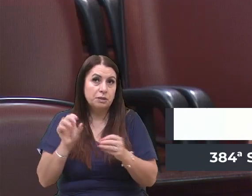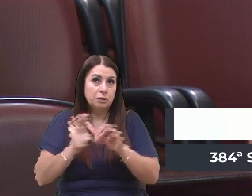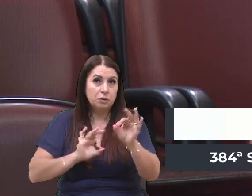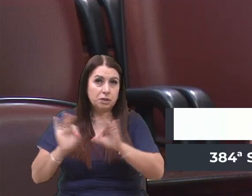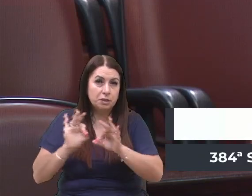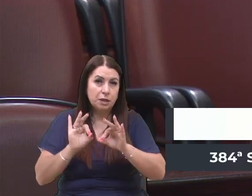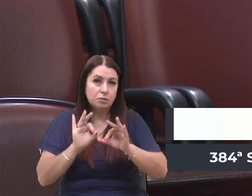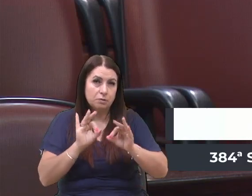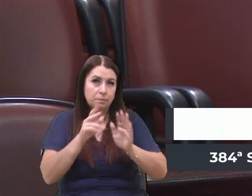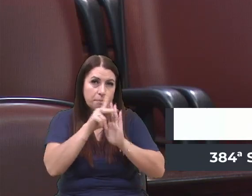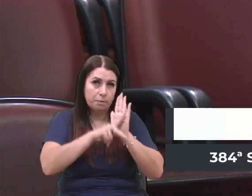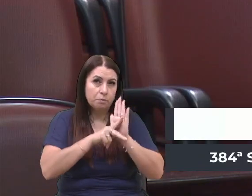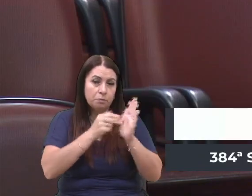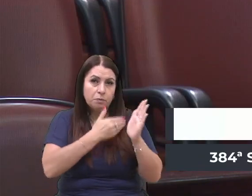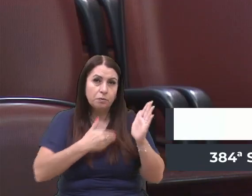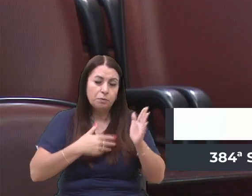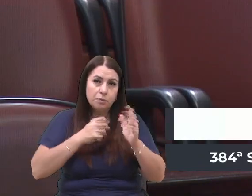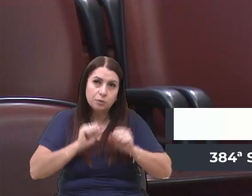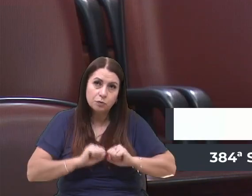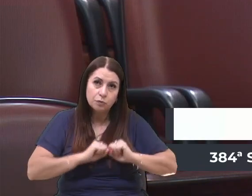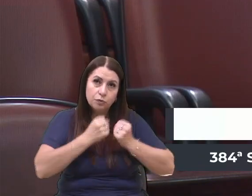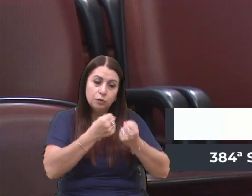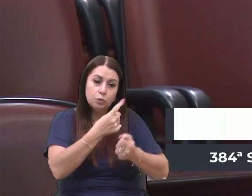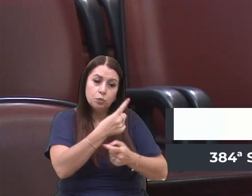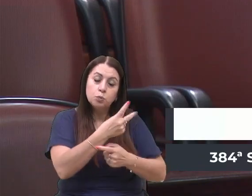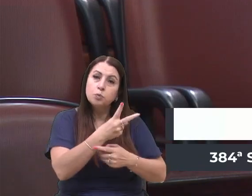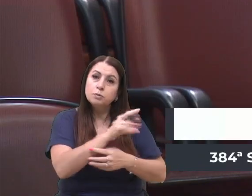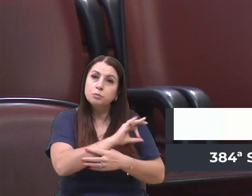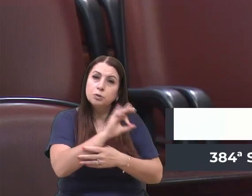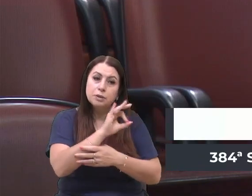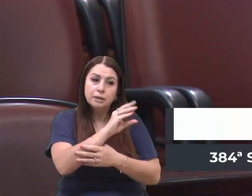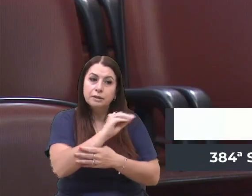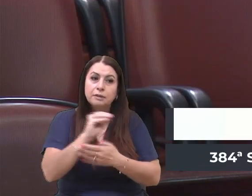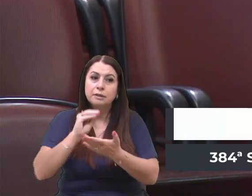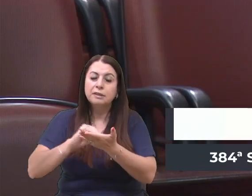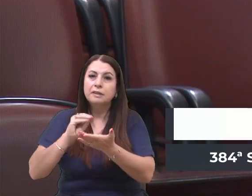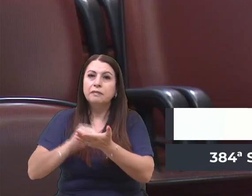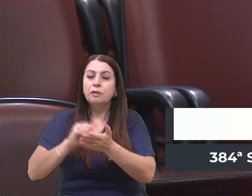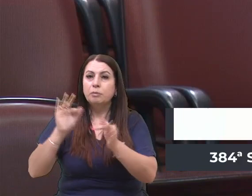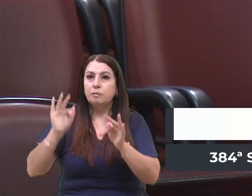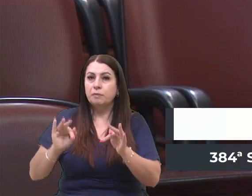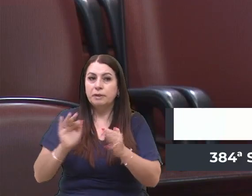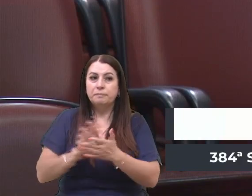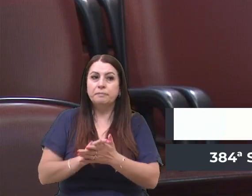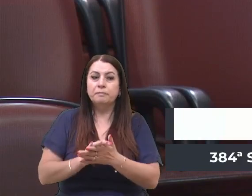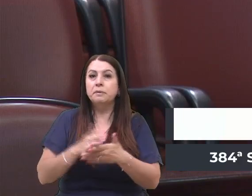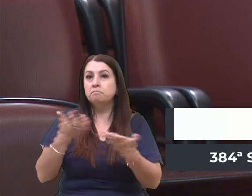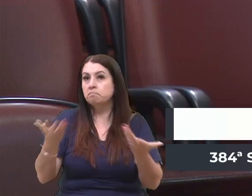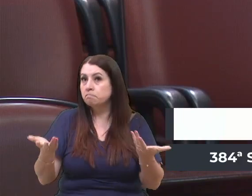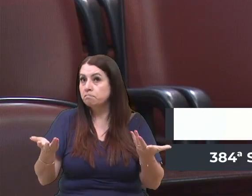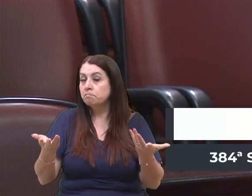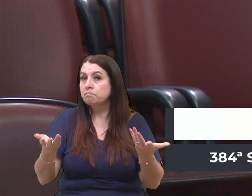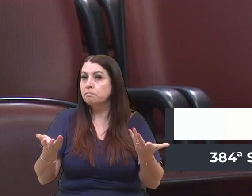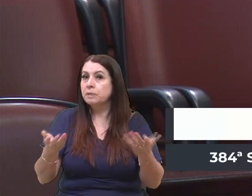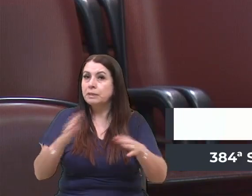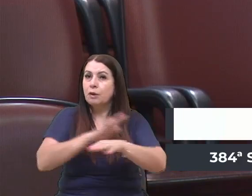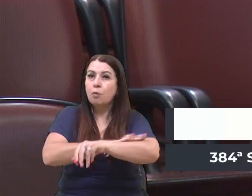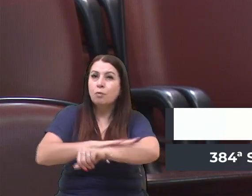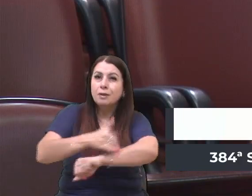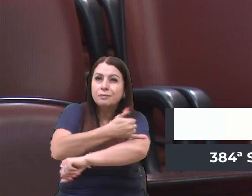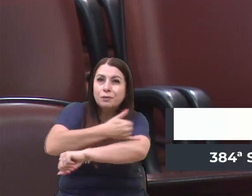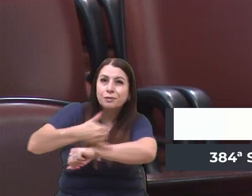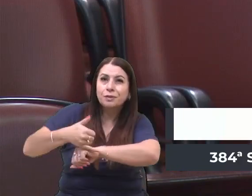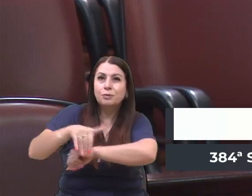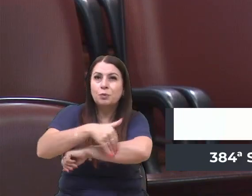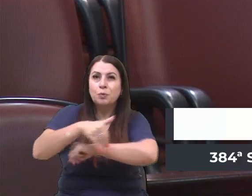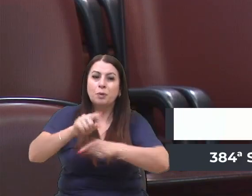governo, que se puderem dedicar os outros 12% que faltam para terminar. Olha, se estão assaltando ruas, estão querendo fazer parquinho,